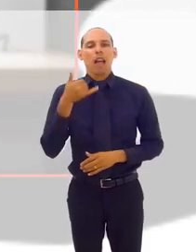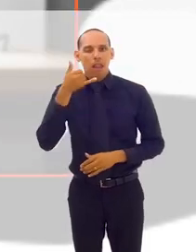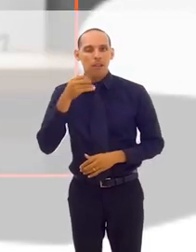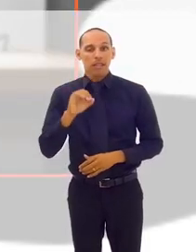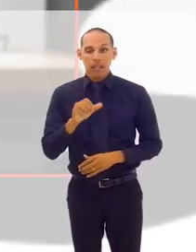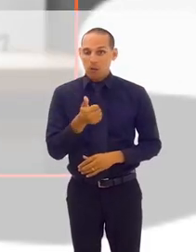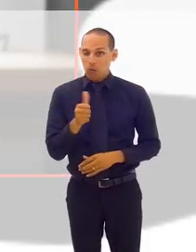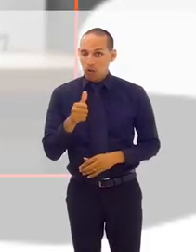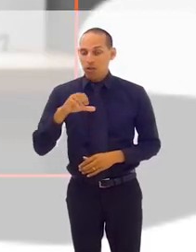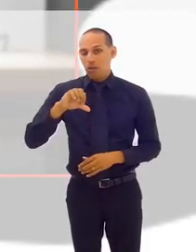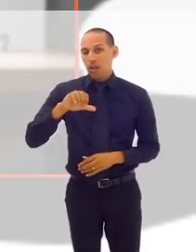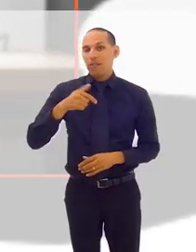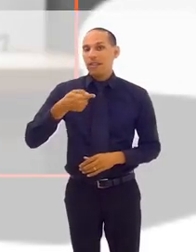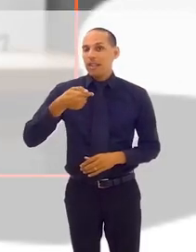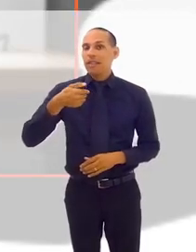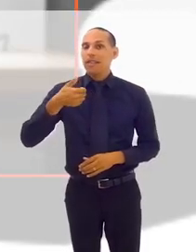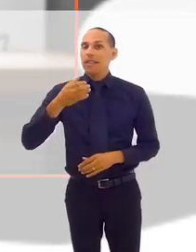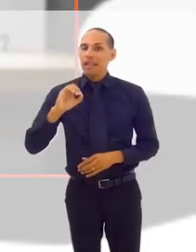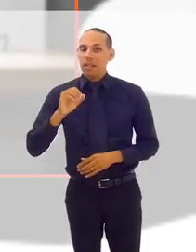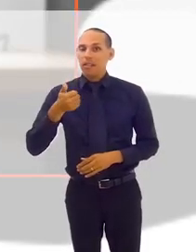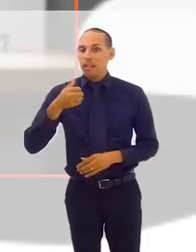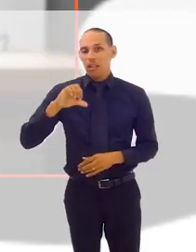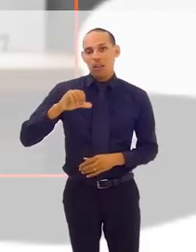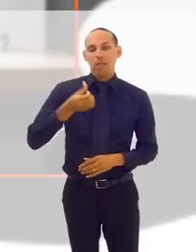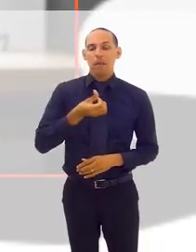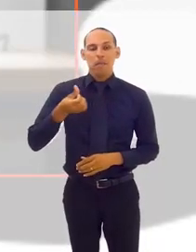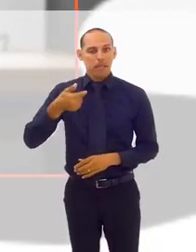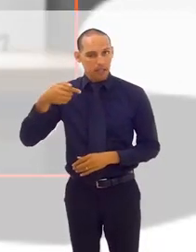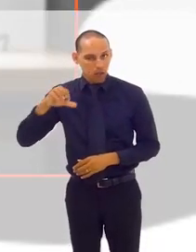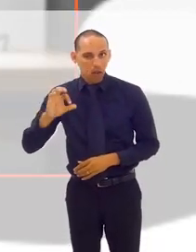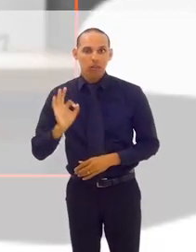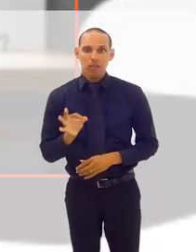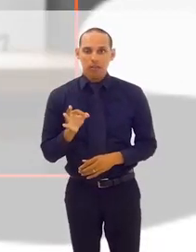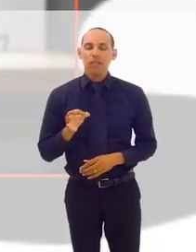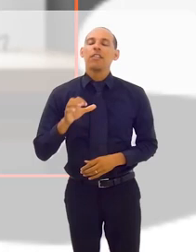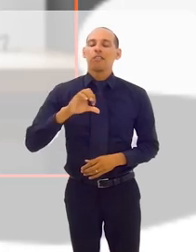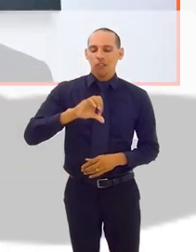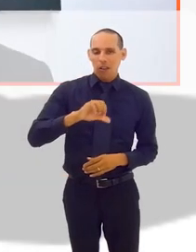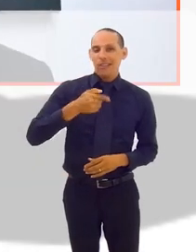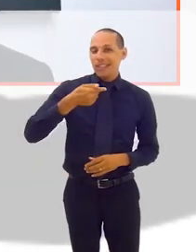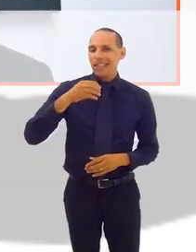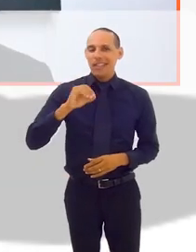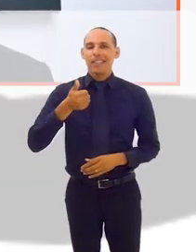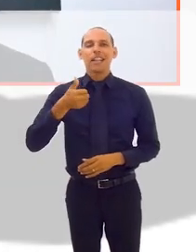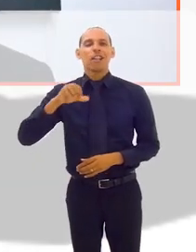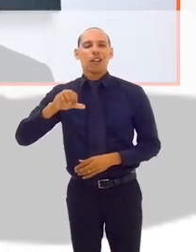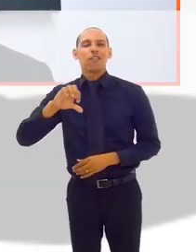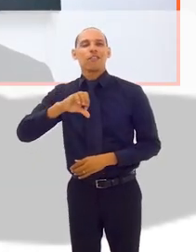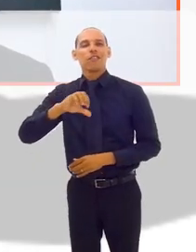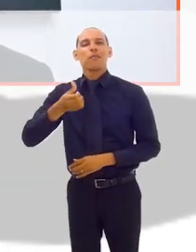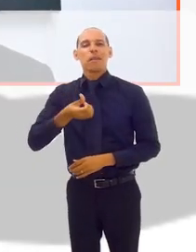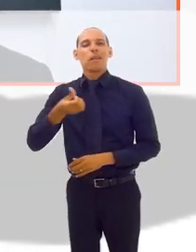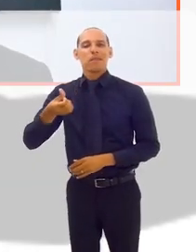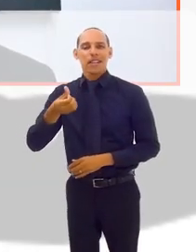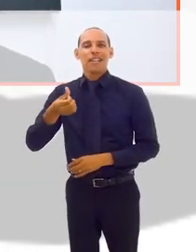telefone é 011 970 19 6679? Isso,